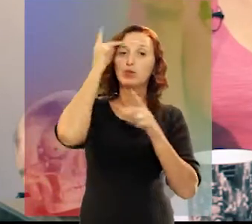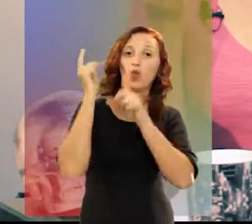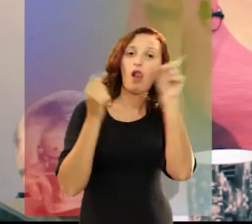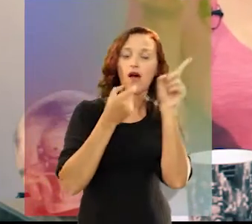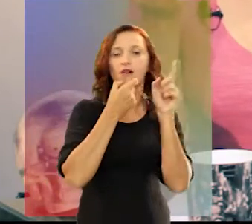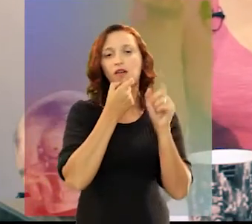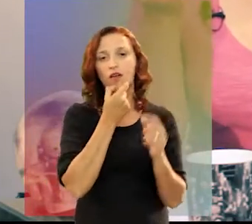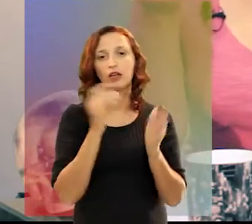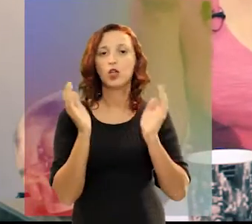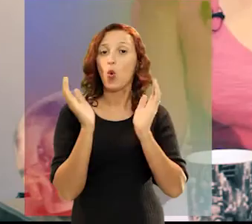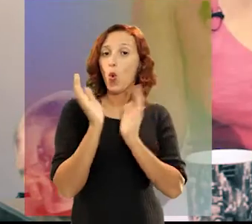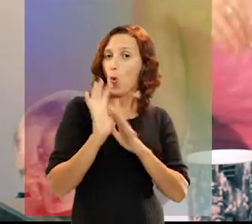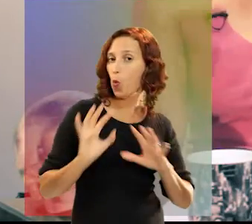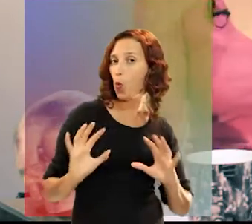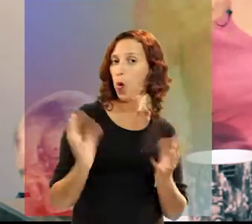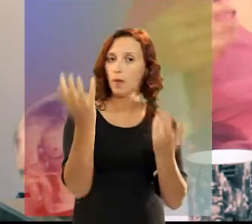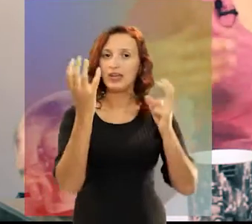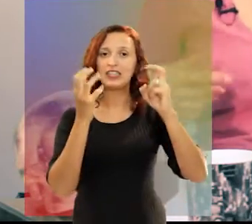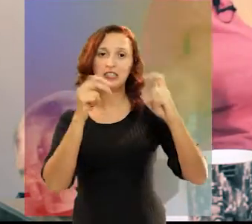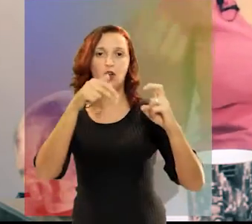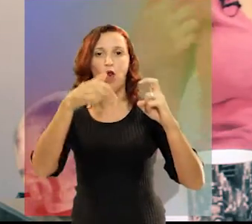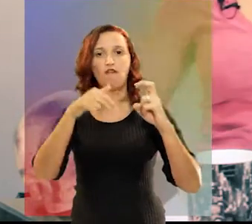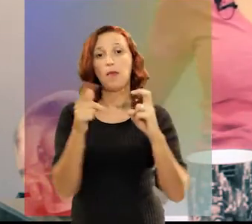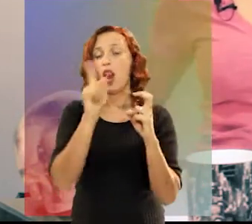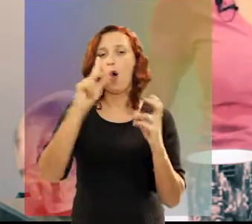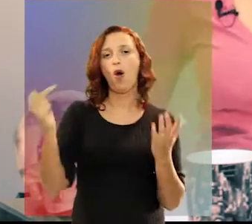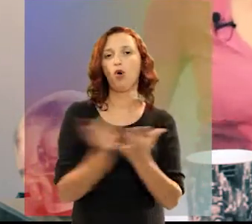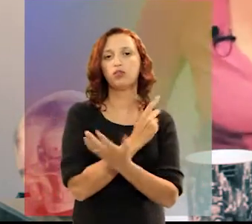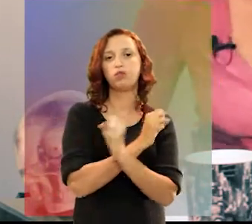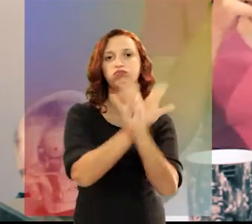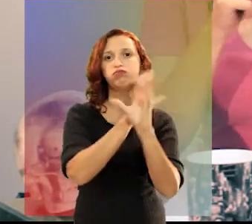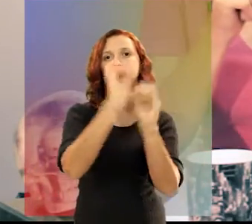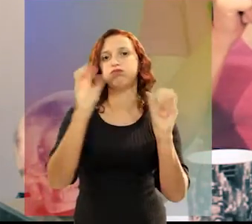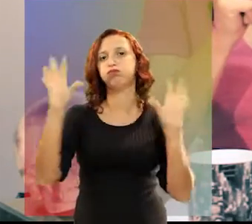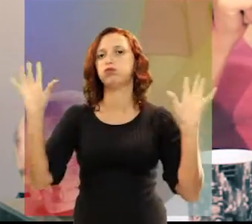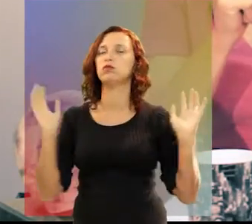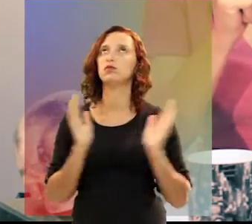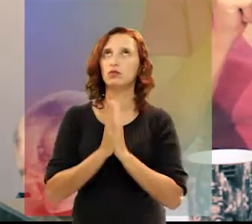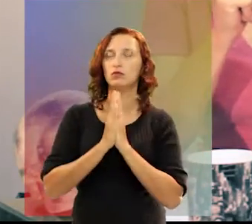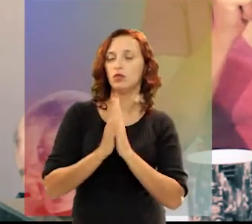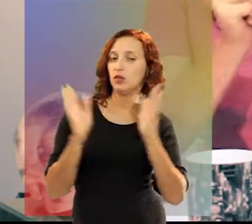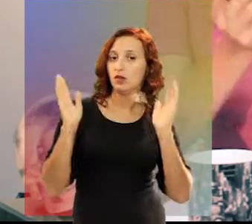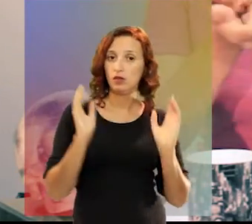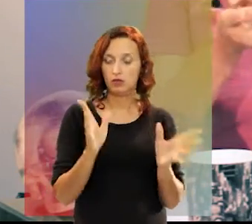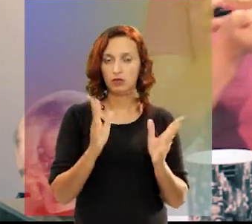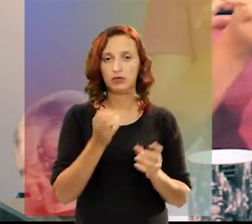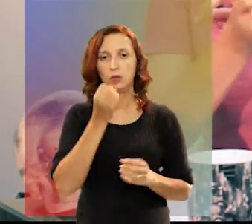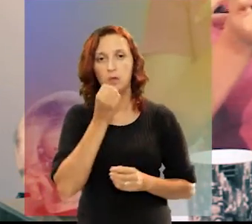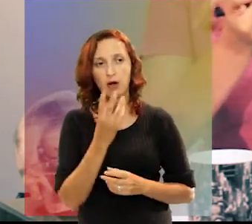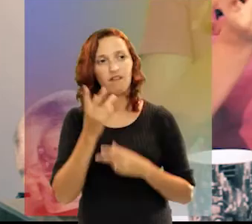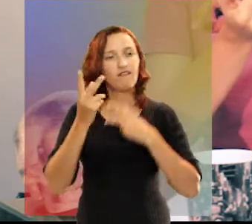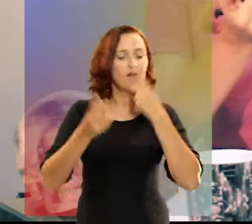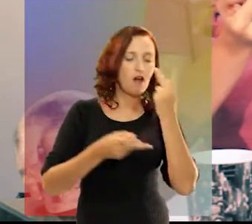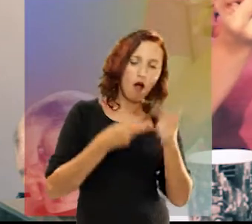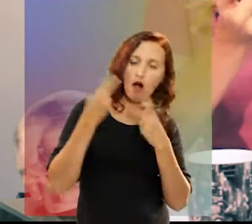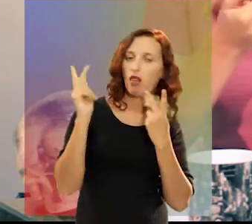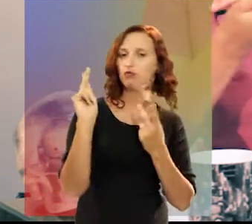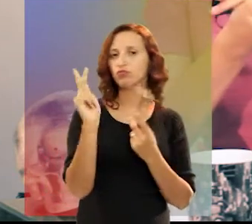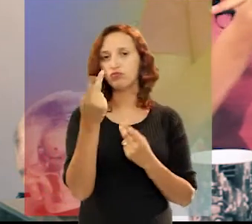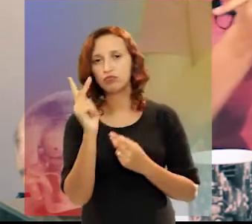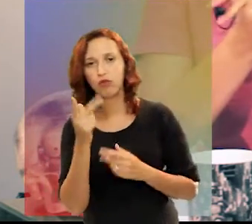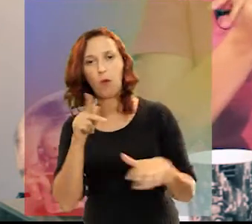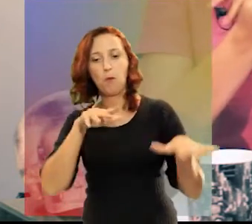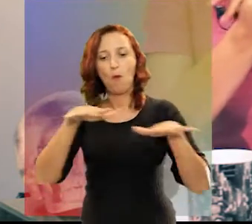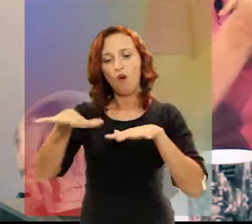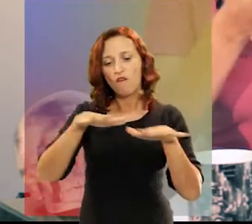no dia 5 de novembro, na verdade, é o fato de o atentado não ter dado certo. Claro, toda essa história foi sempre sendo citada